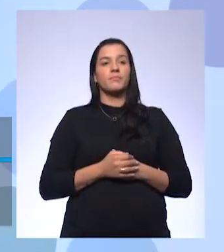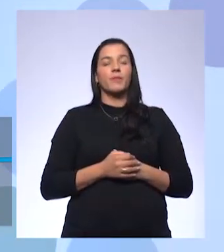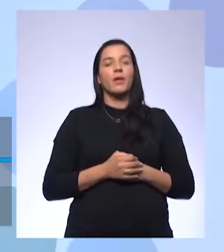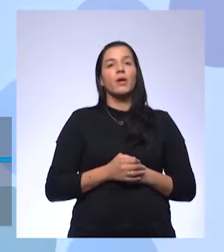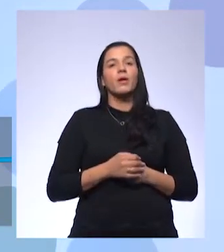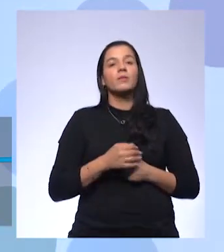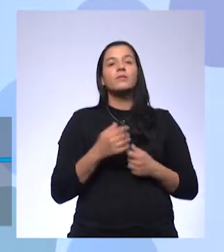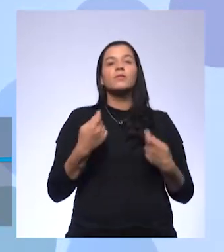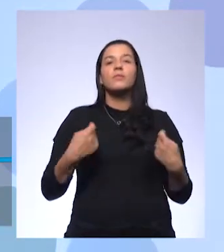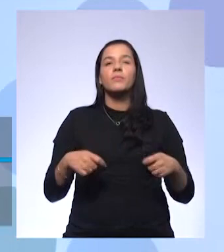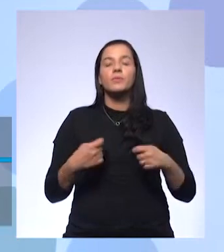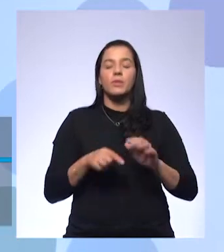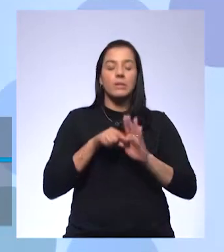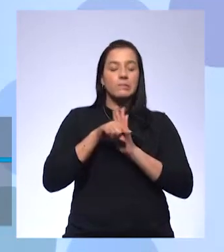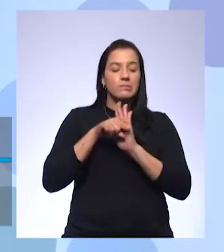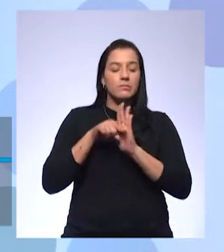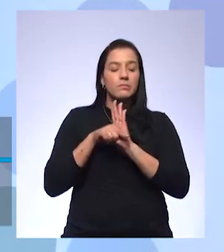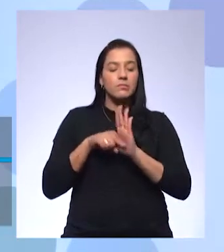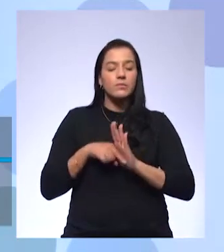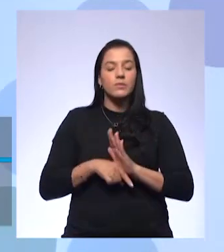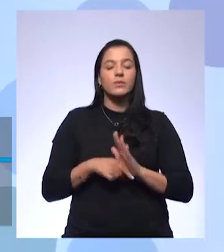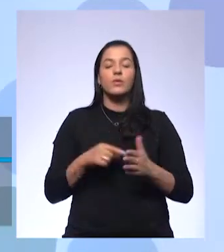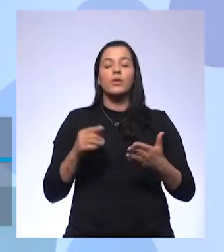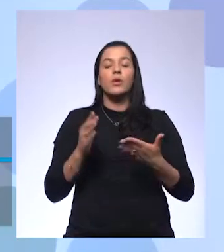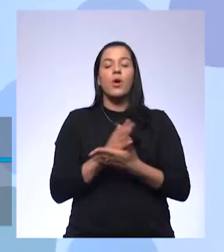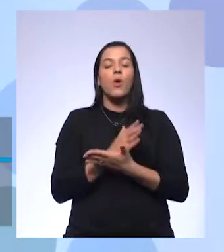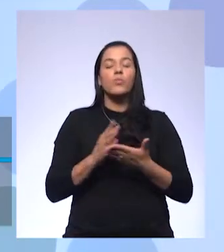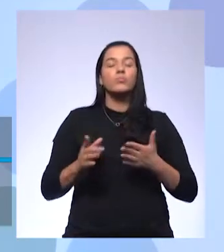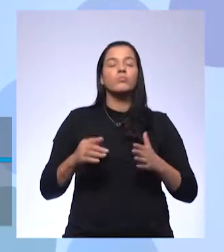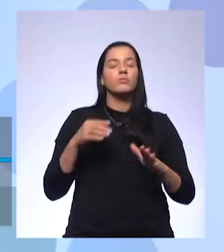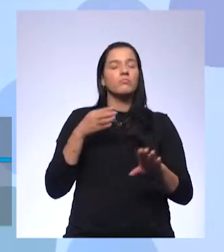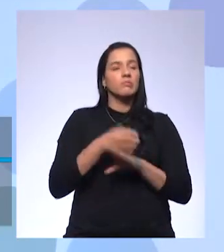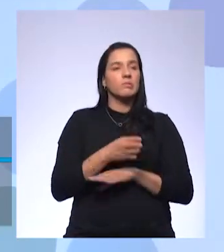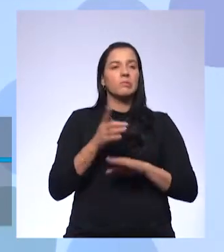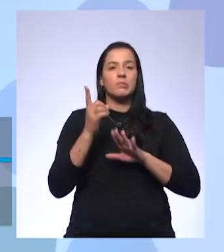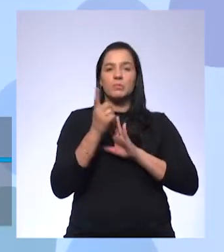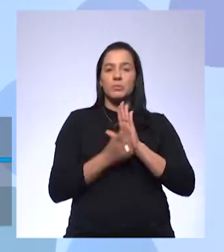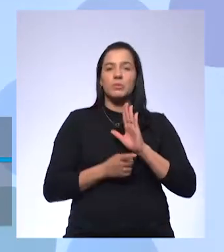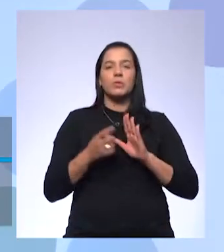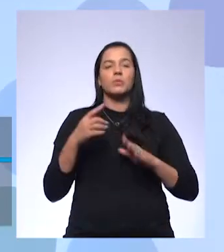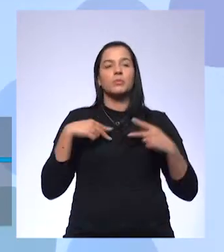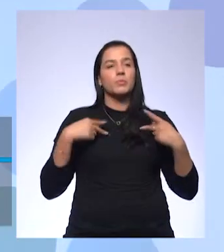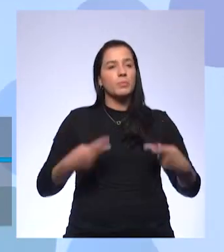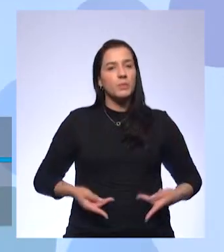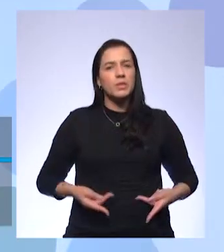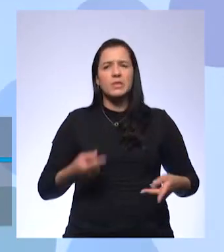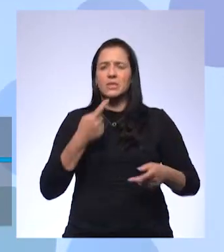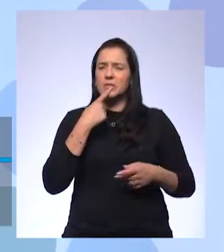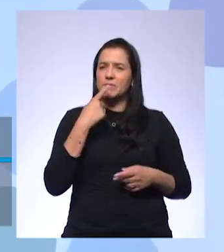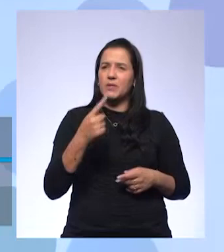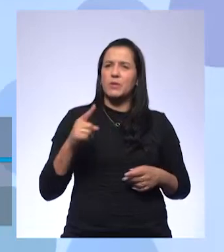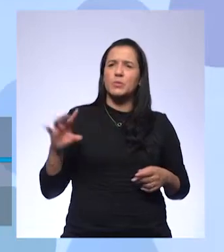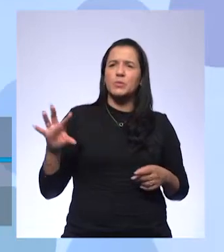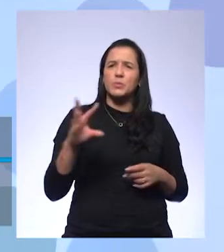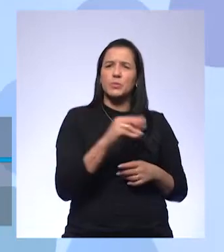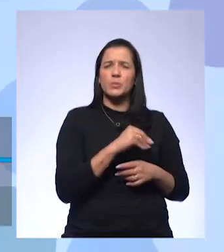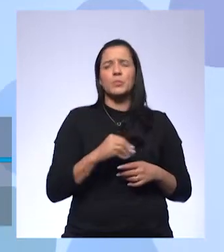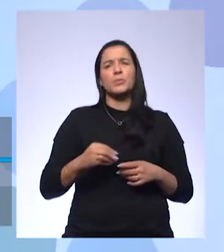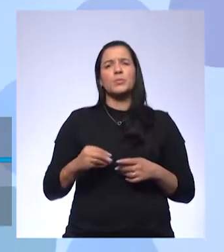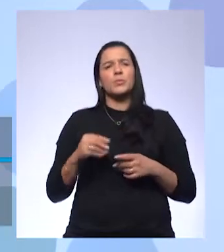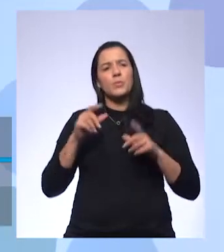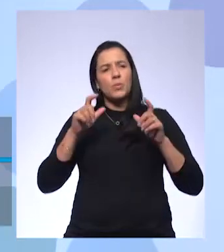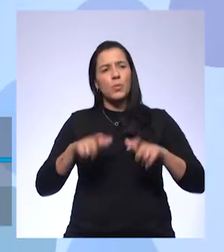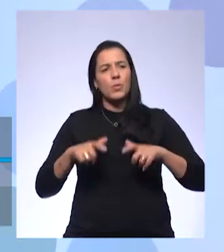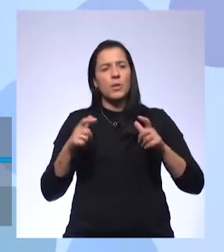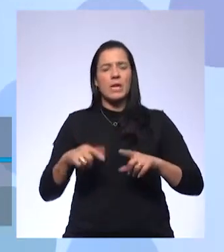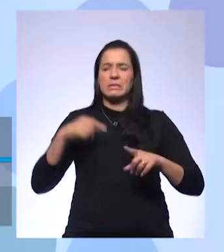né? E investigações aí sobre violações dos direitos humanos apontam que houveram torturas naquele